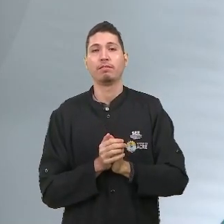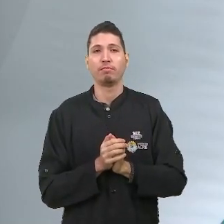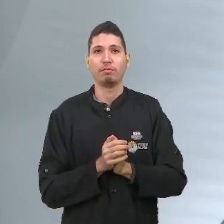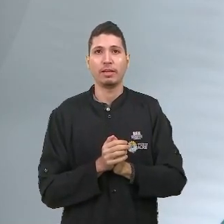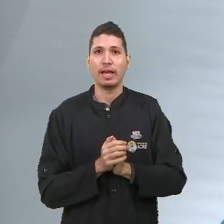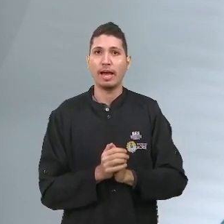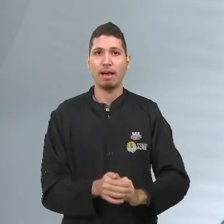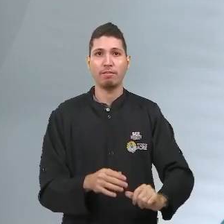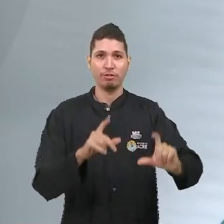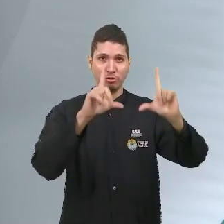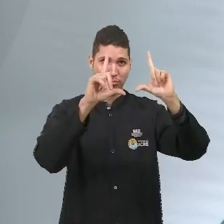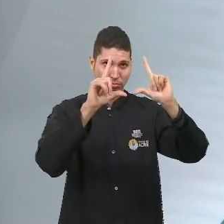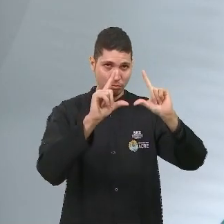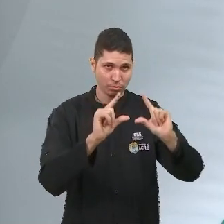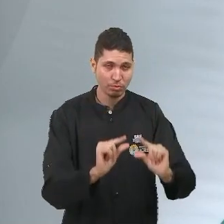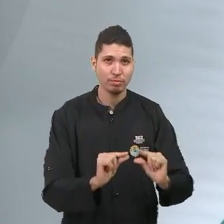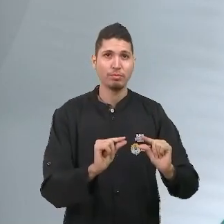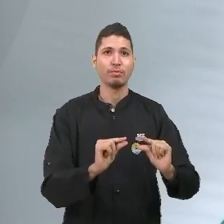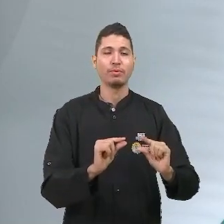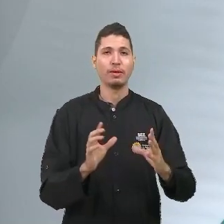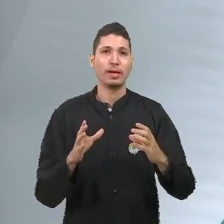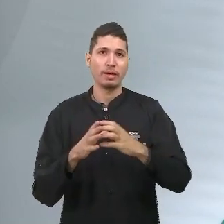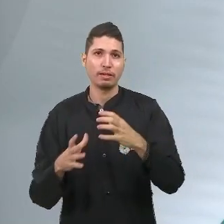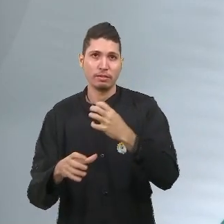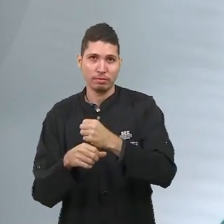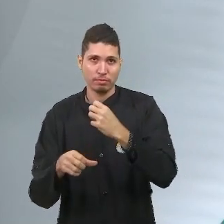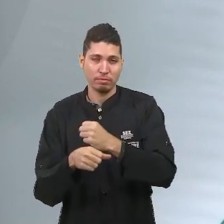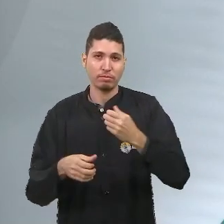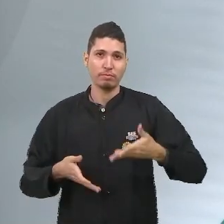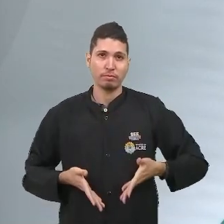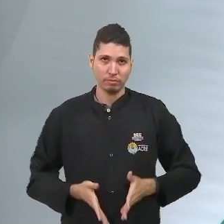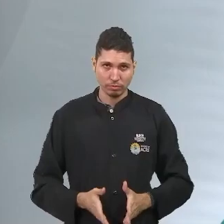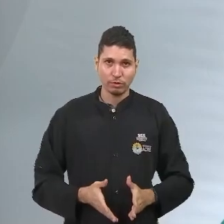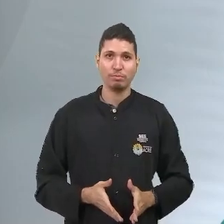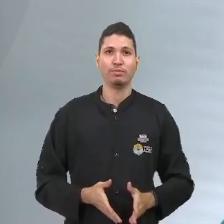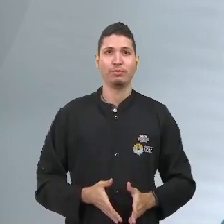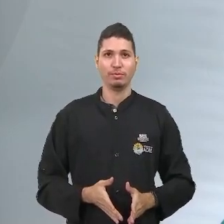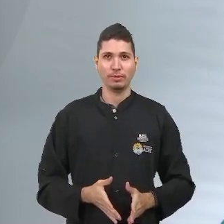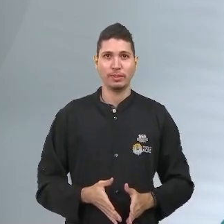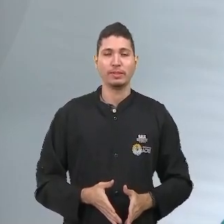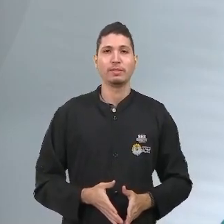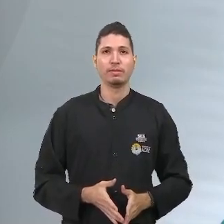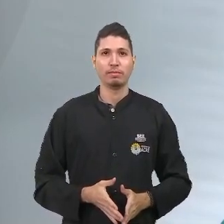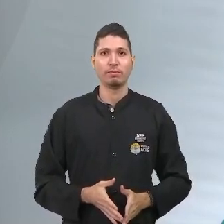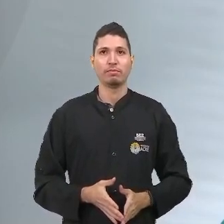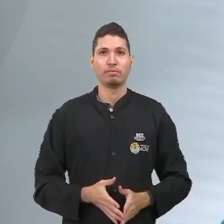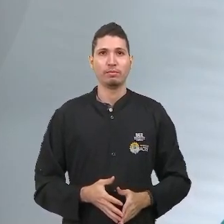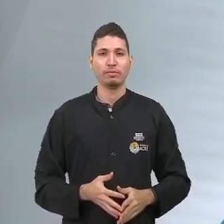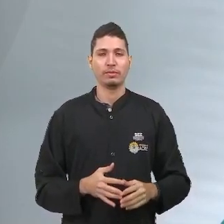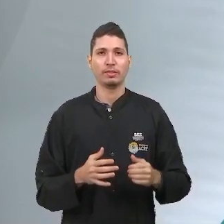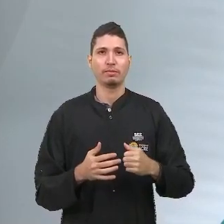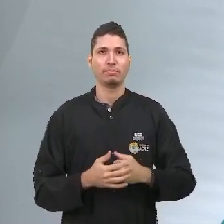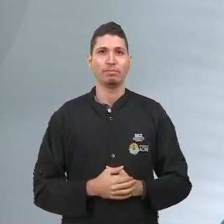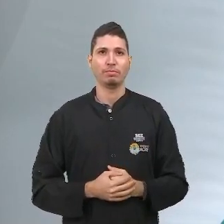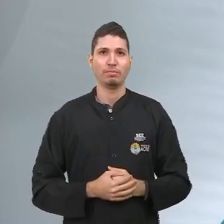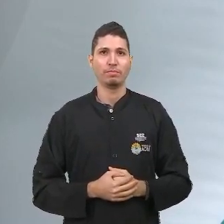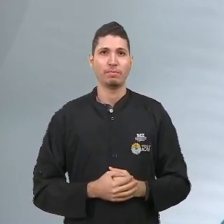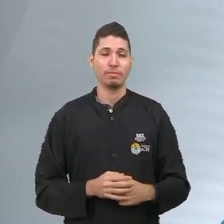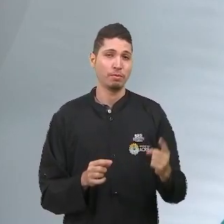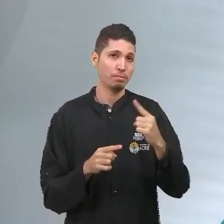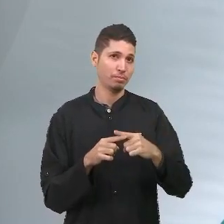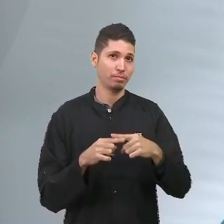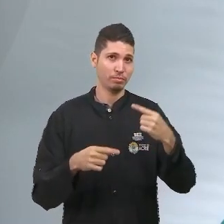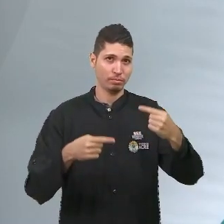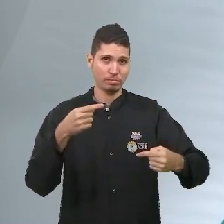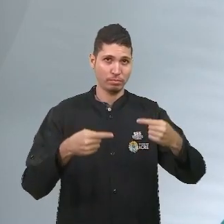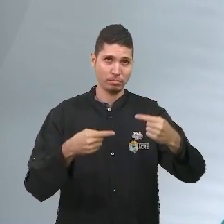de natalidade também aí acaba gerando uma maior longevidade. Por quê? Porque